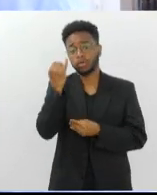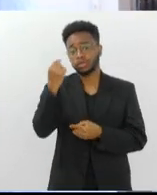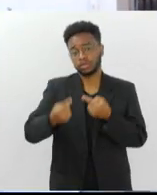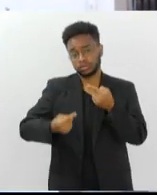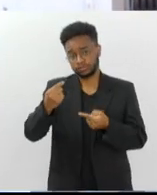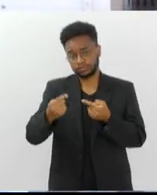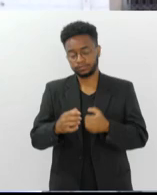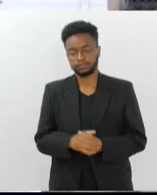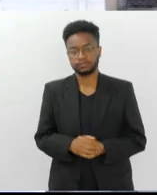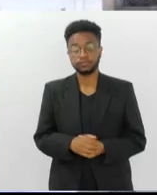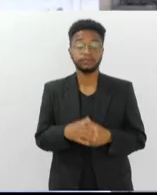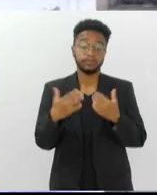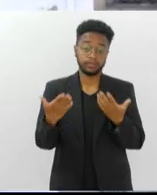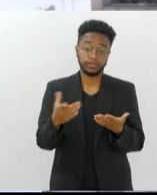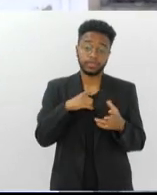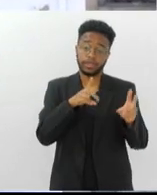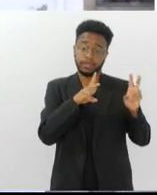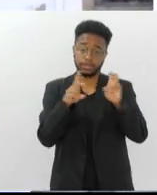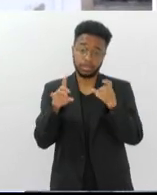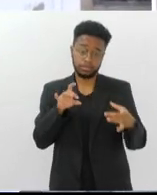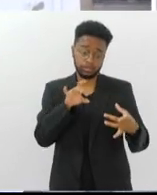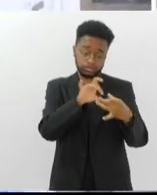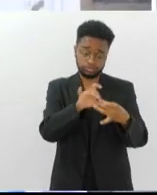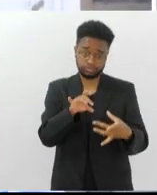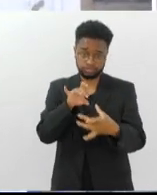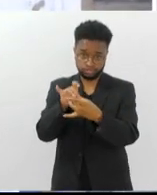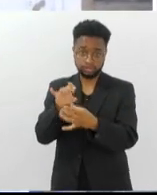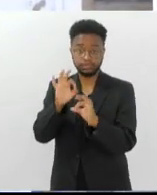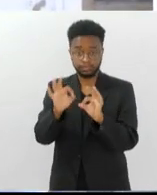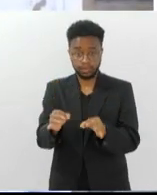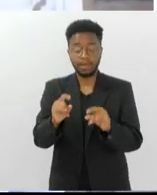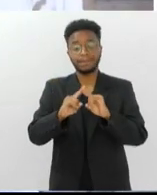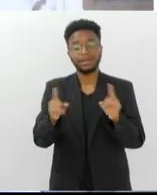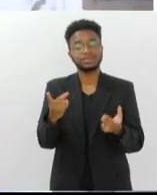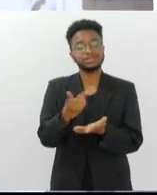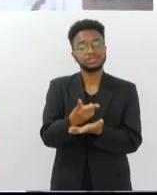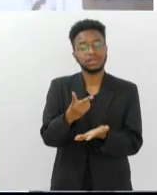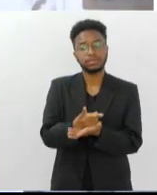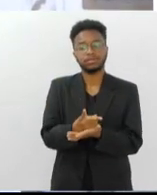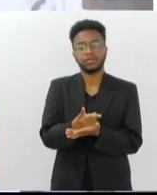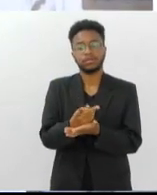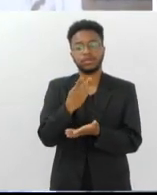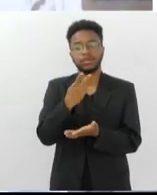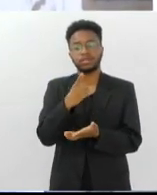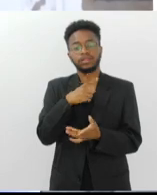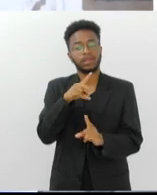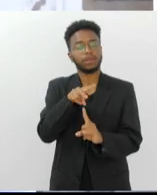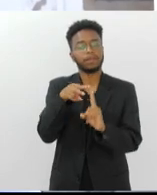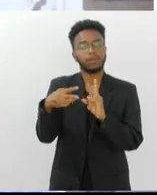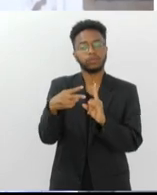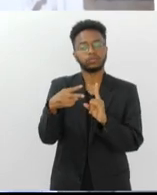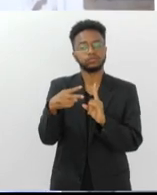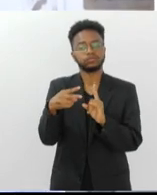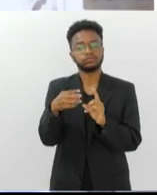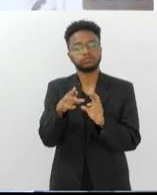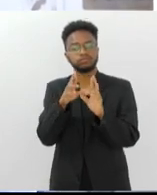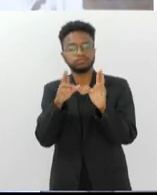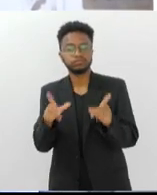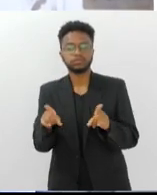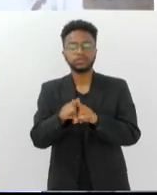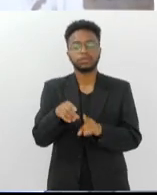que são temas que são transversais e eles se interconectam, mas são sempre abordados sob perspectivas muito específicas,